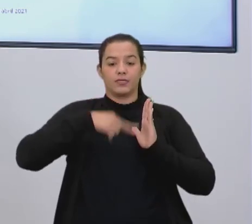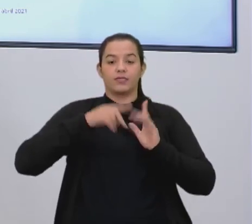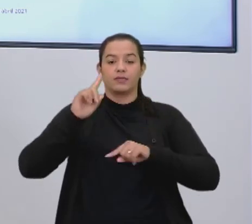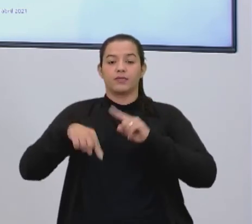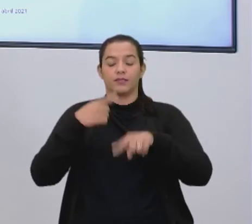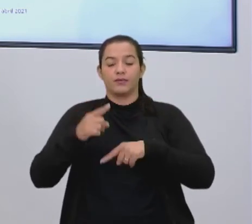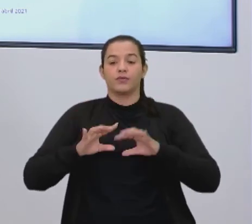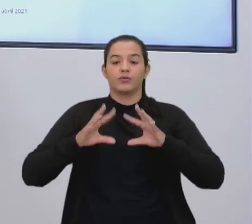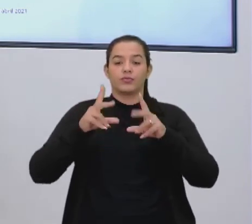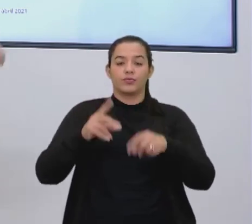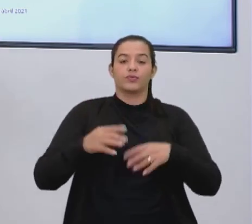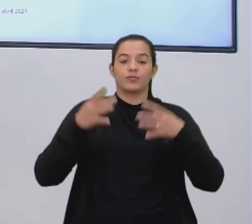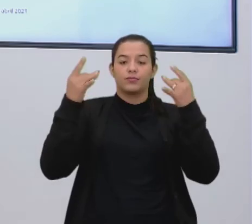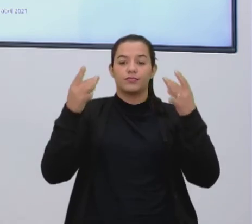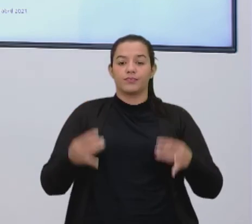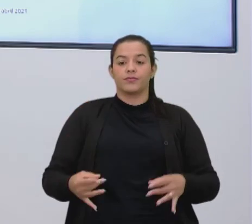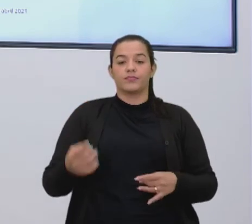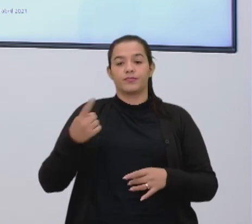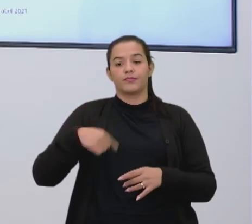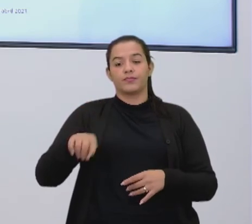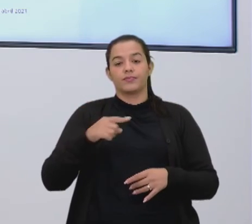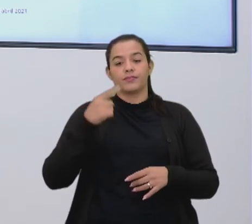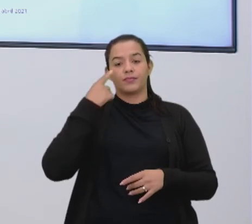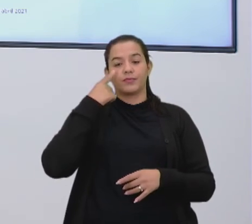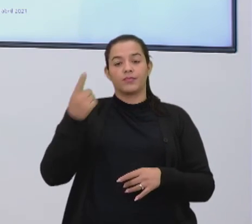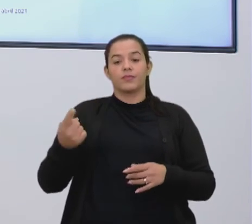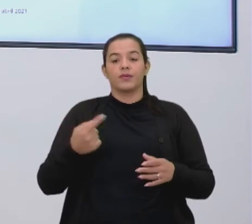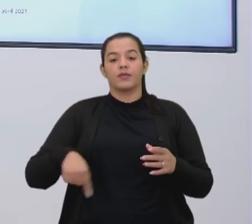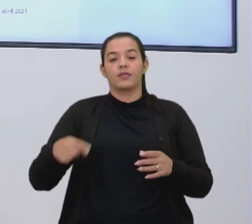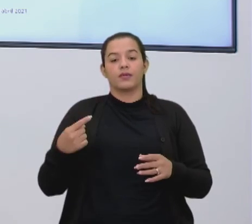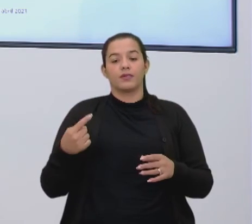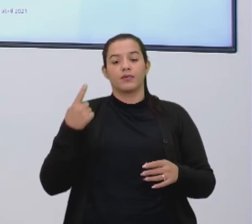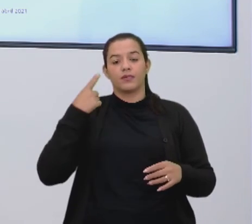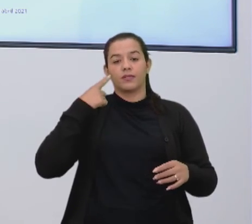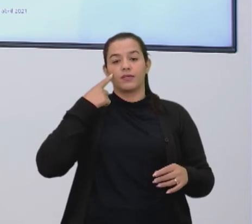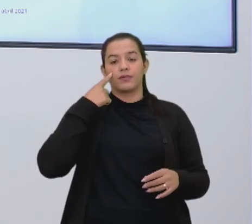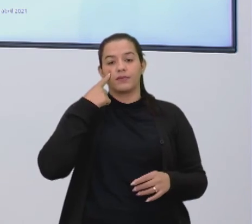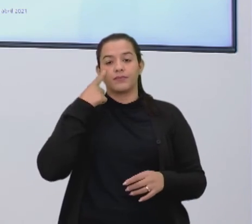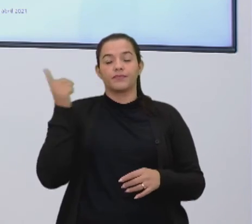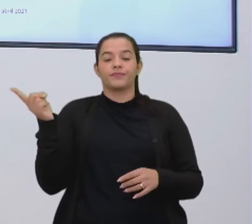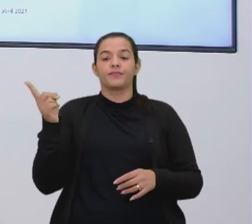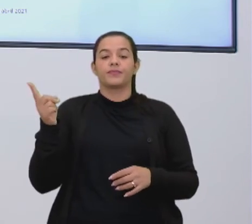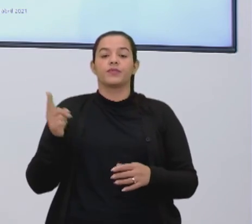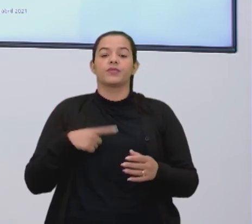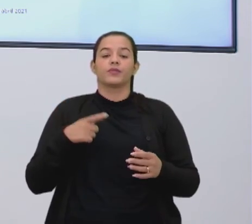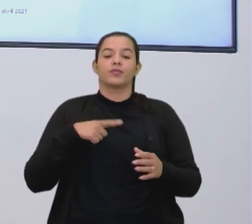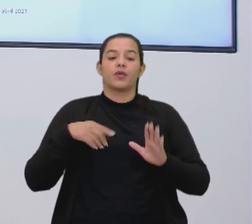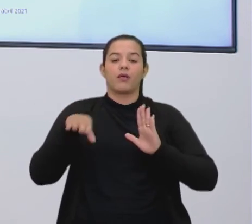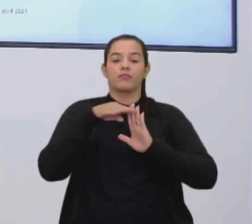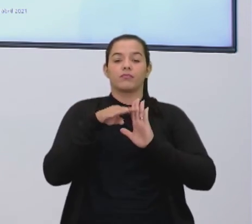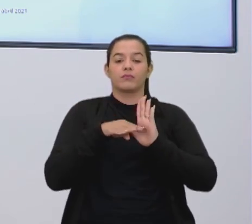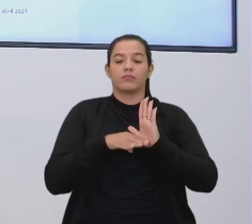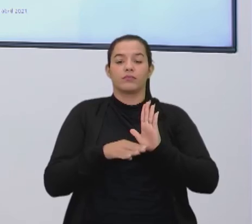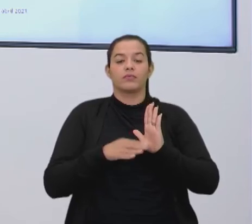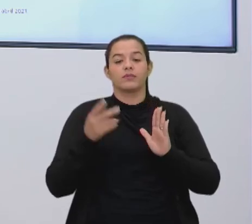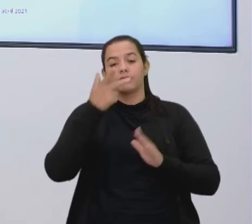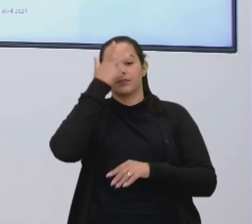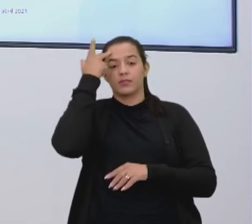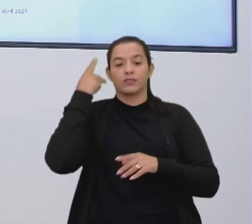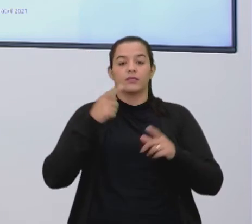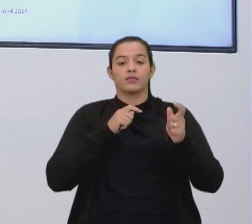tem tudo mais explicadinho. Nessa daqui eu não tenho direito autoral, mas tinha os relatos, né, de